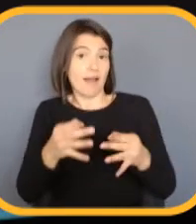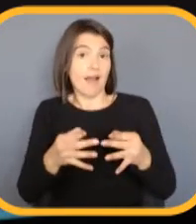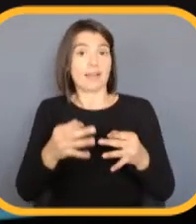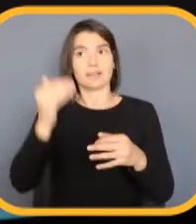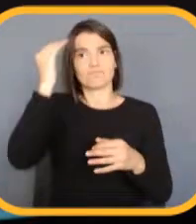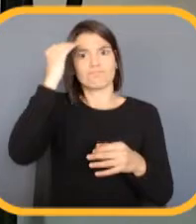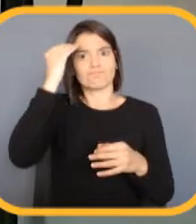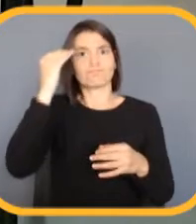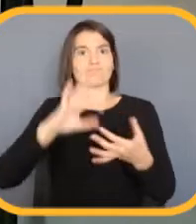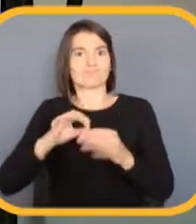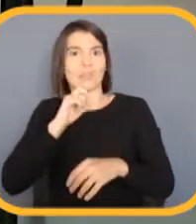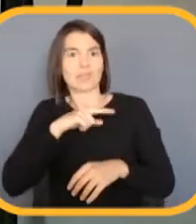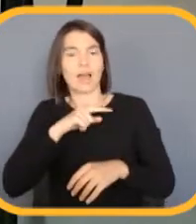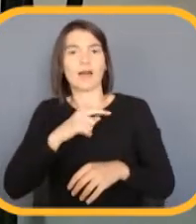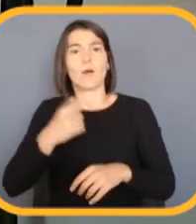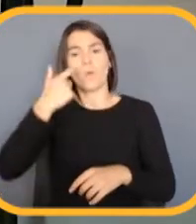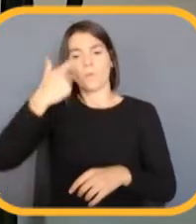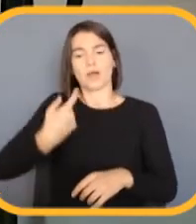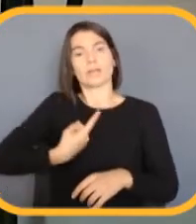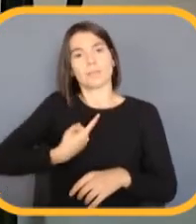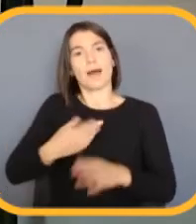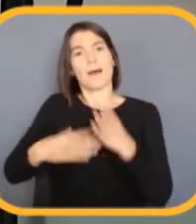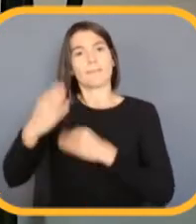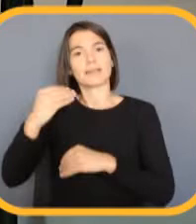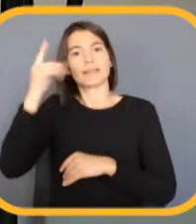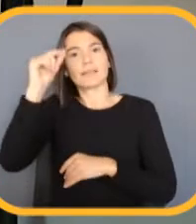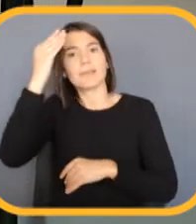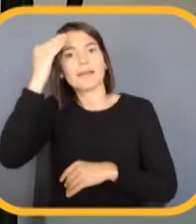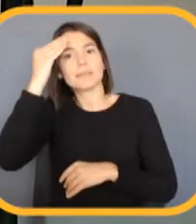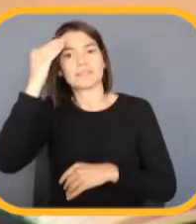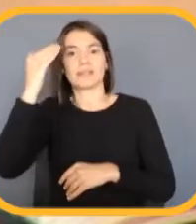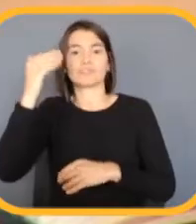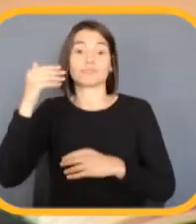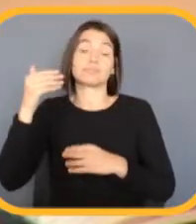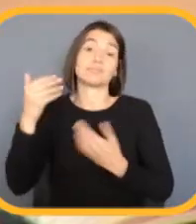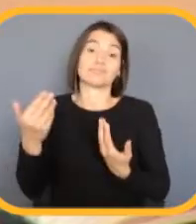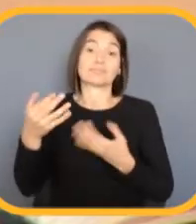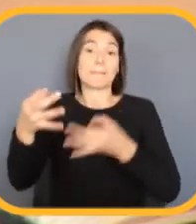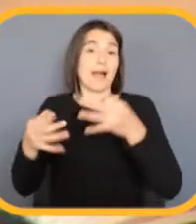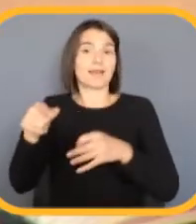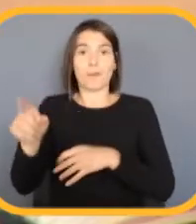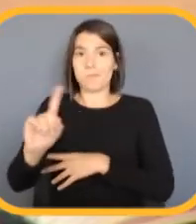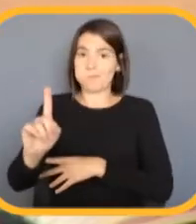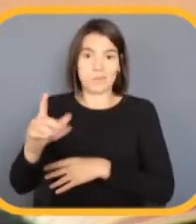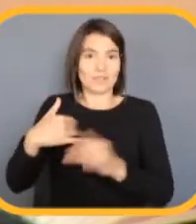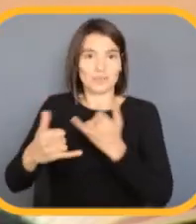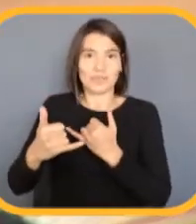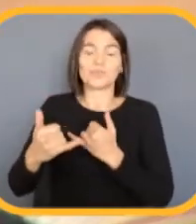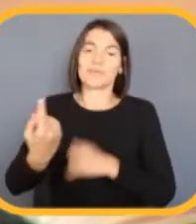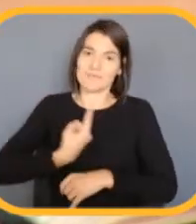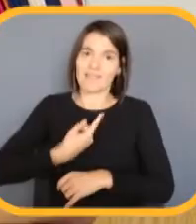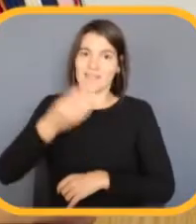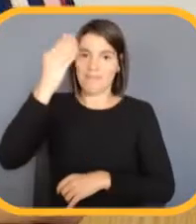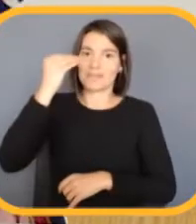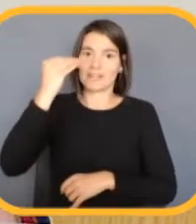de racionalidade, mais o ser humano deve desenvolver as competências que se prevê que as máquinas não vão ser capazes de